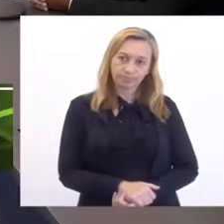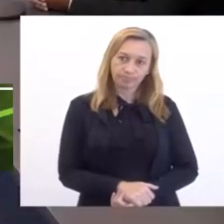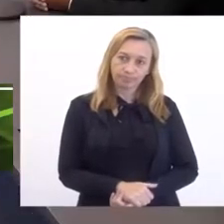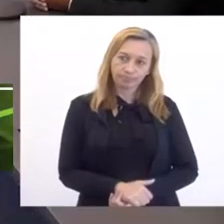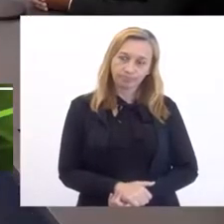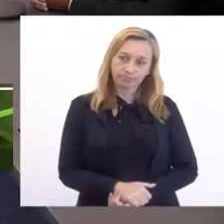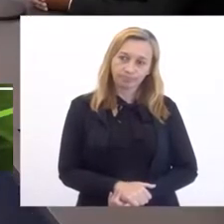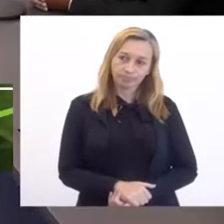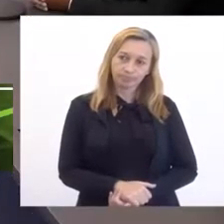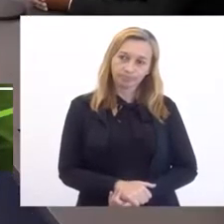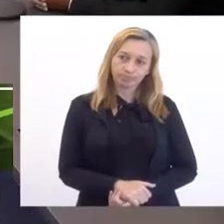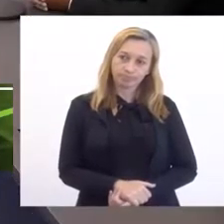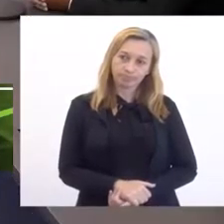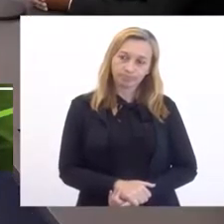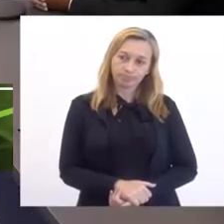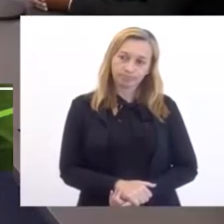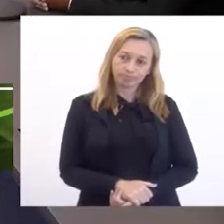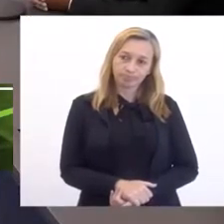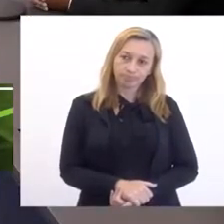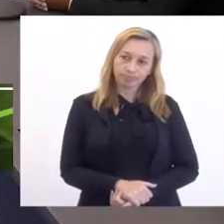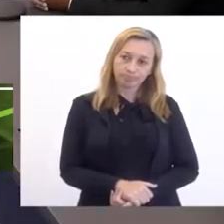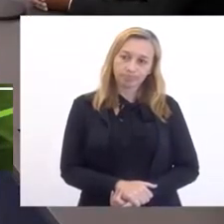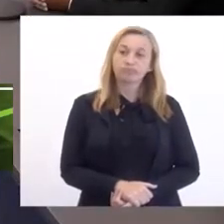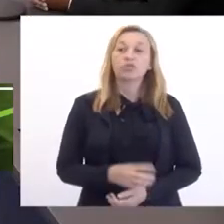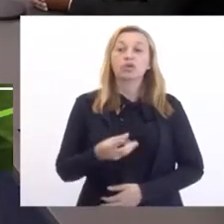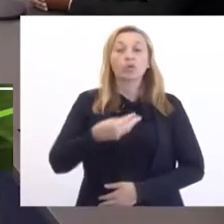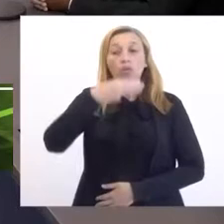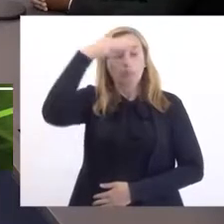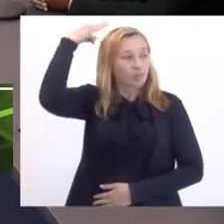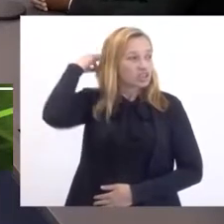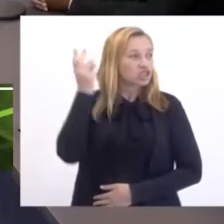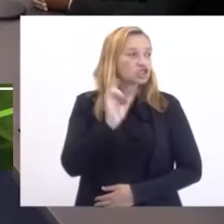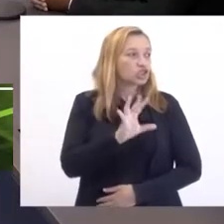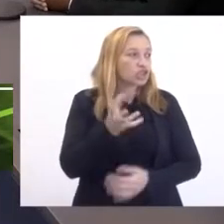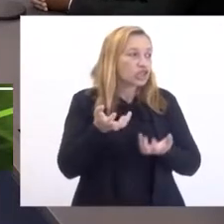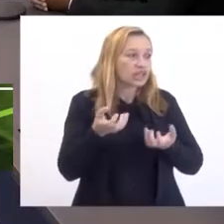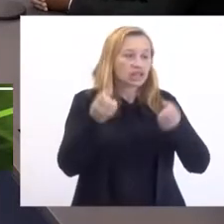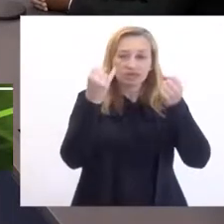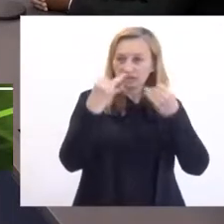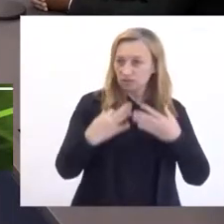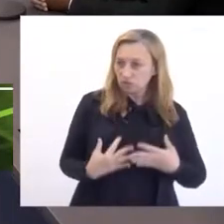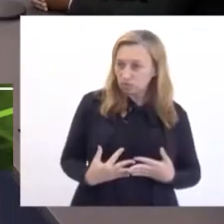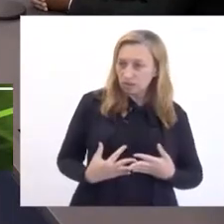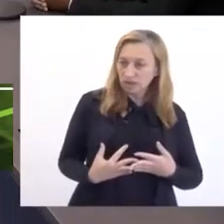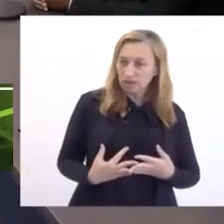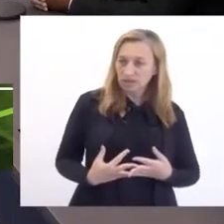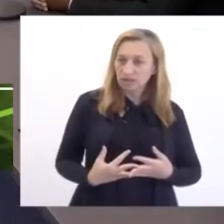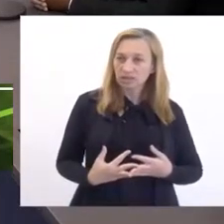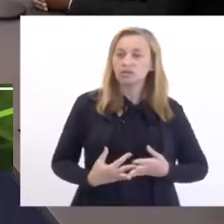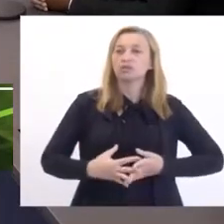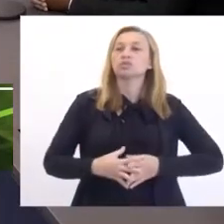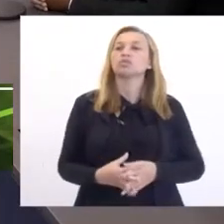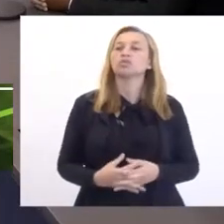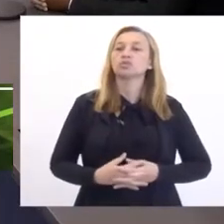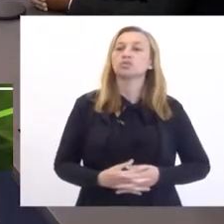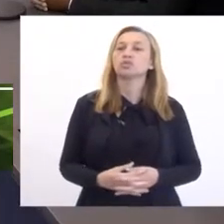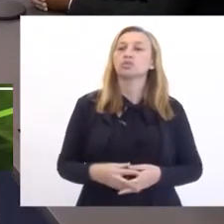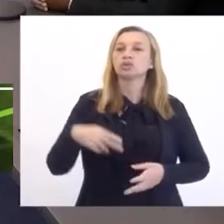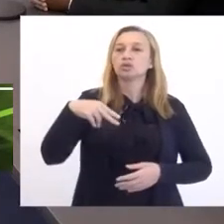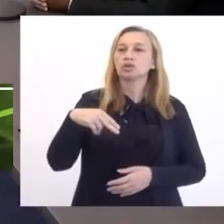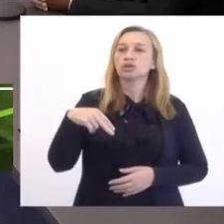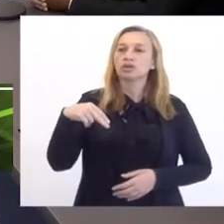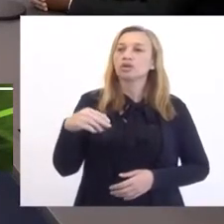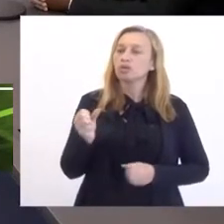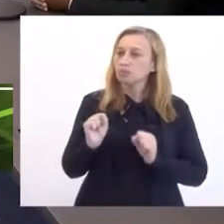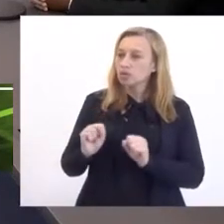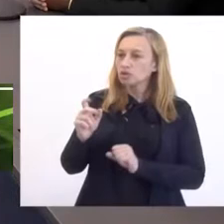ele quis só fazer uma explanação. Ele sabe que as contas vão ser votadas posteriormente. O Nelson, você vai fazer uso da